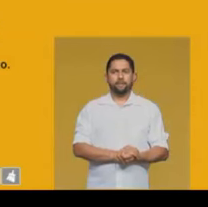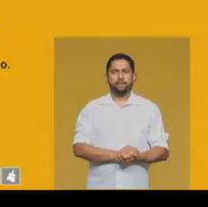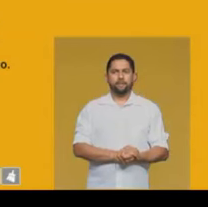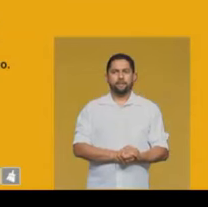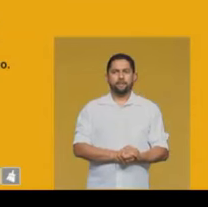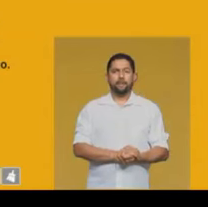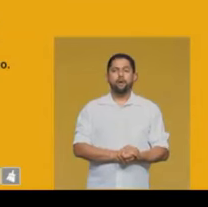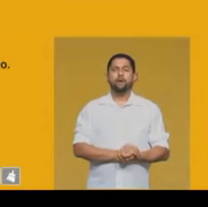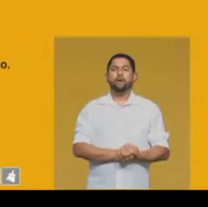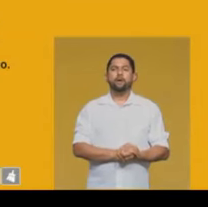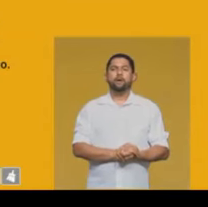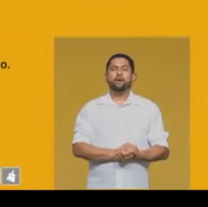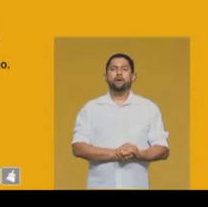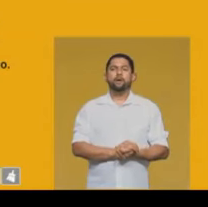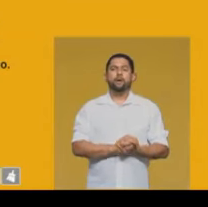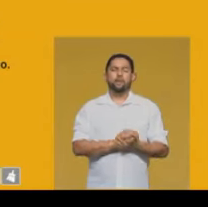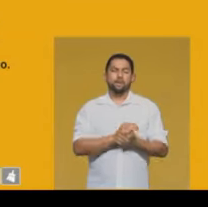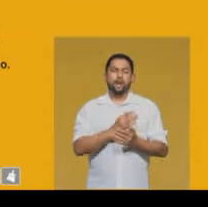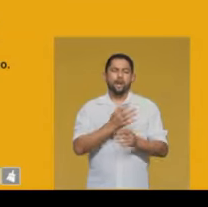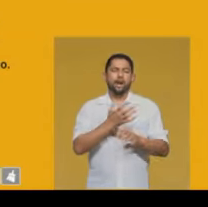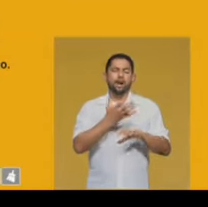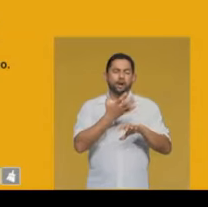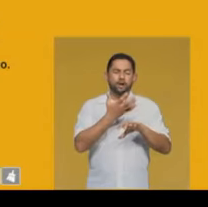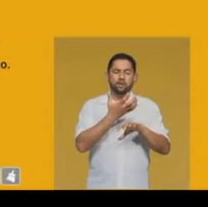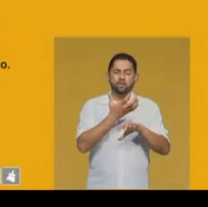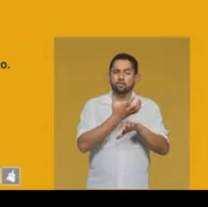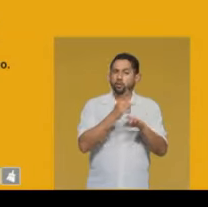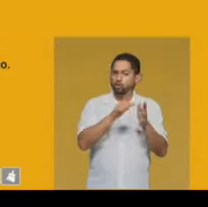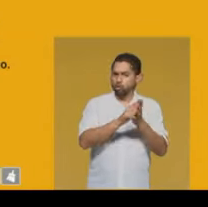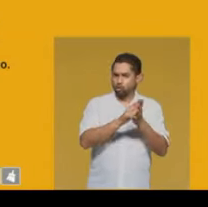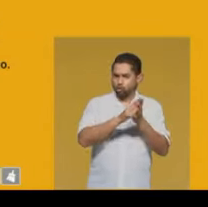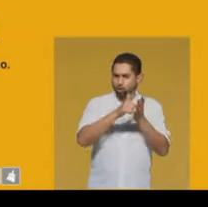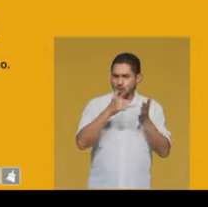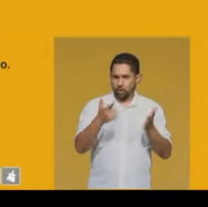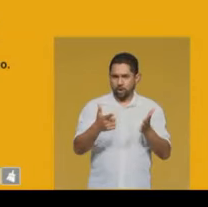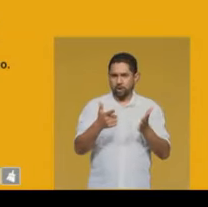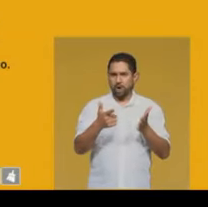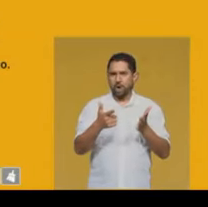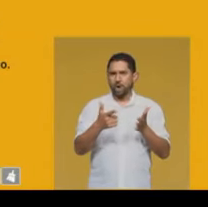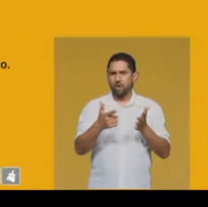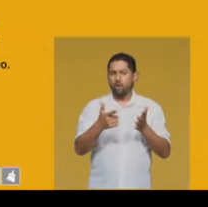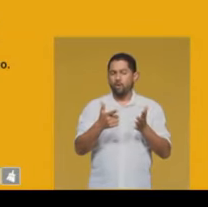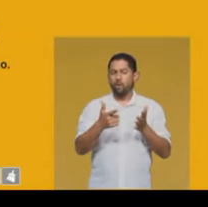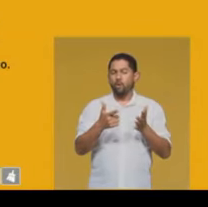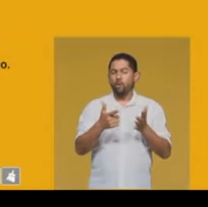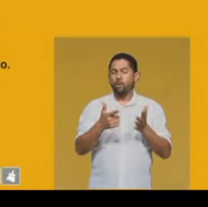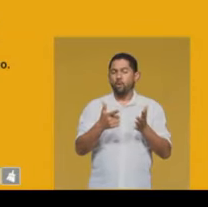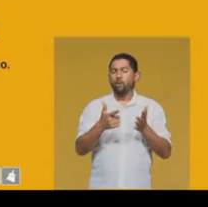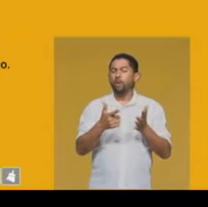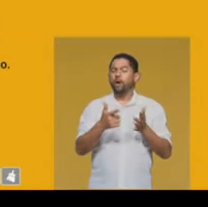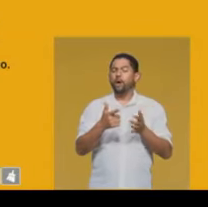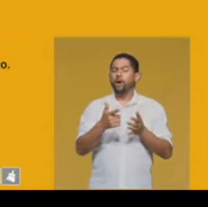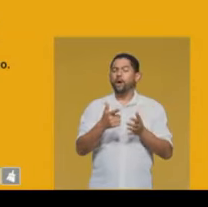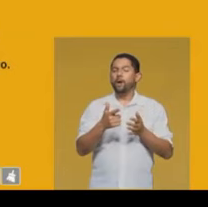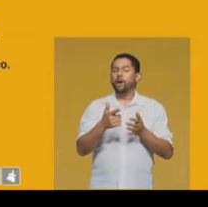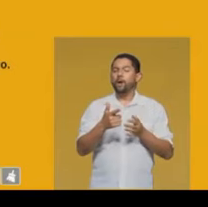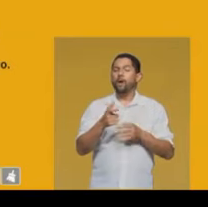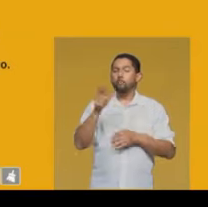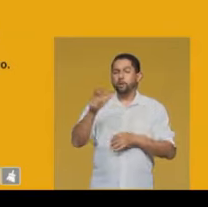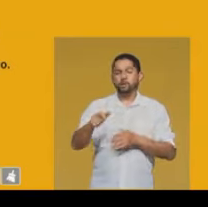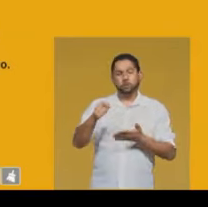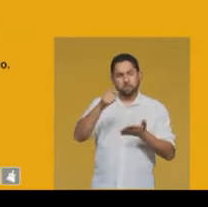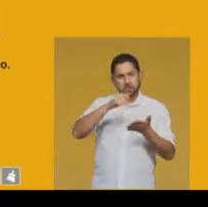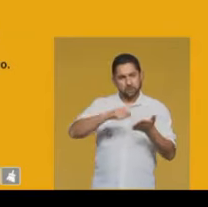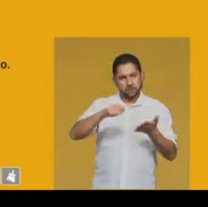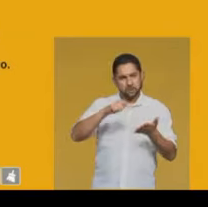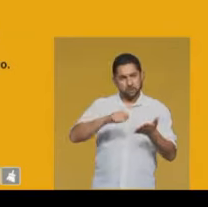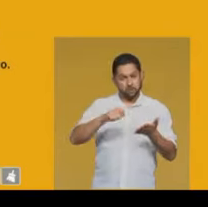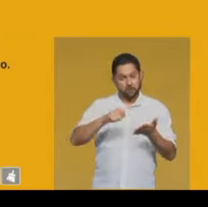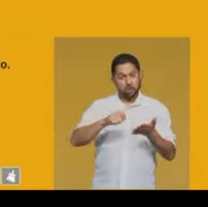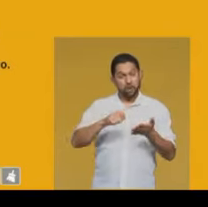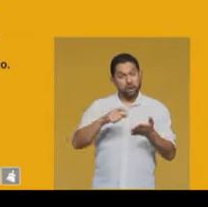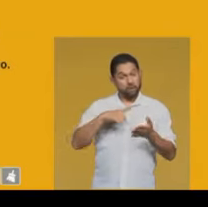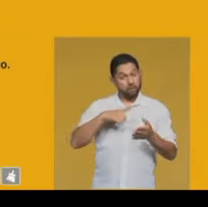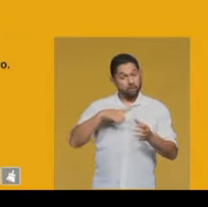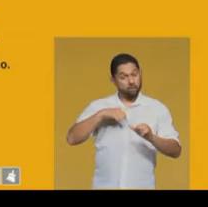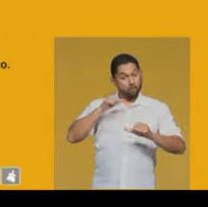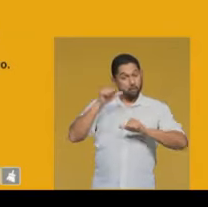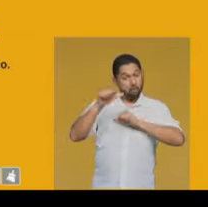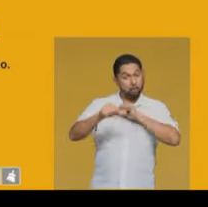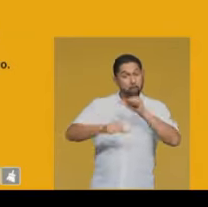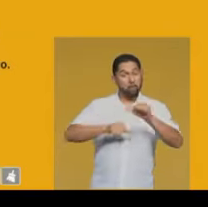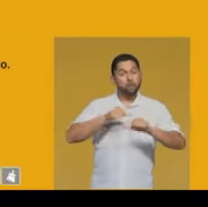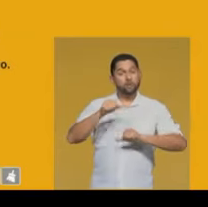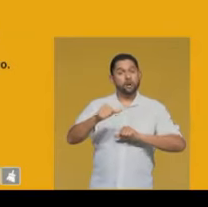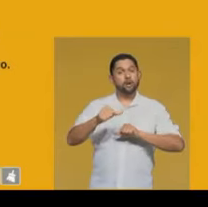o jornalista informa uma mudança na dinâmica do tráfico atlântico que está relacionada à